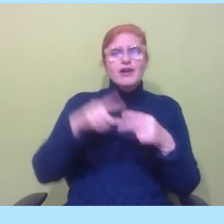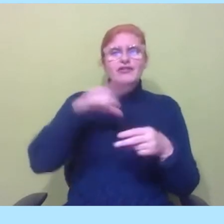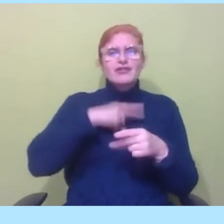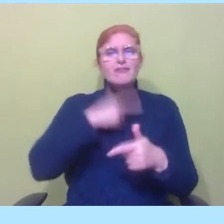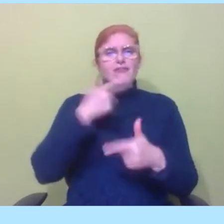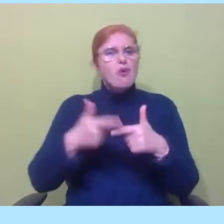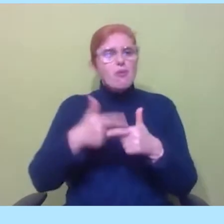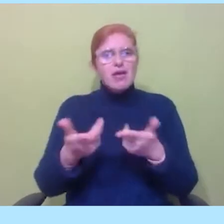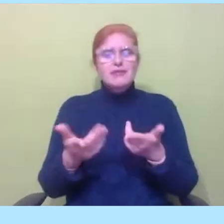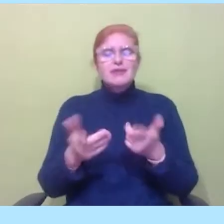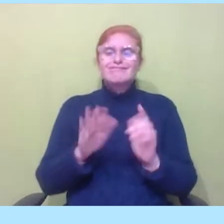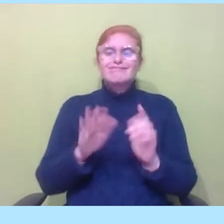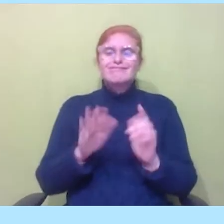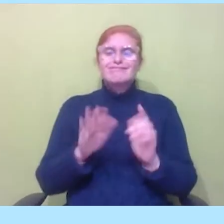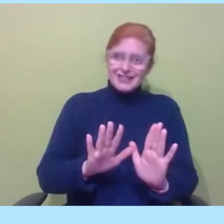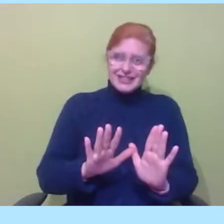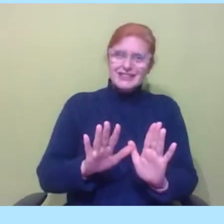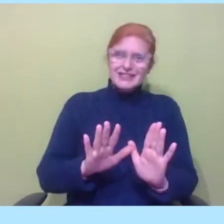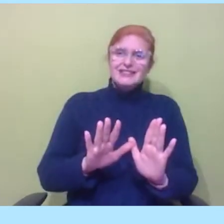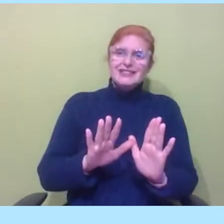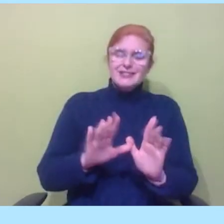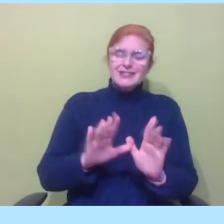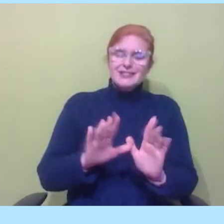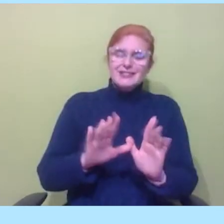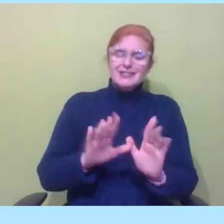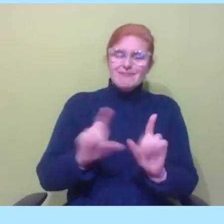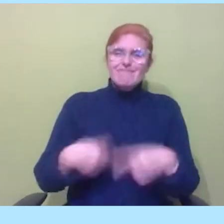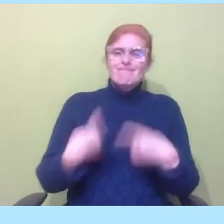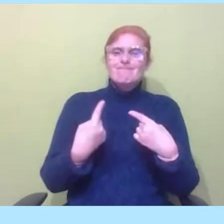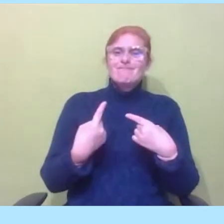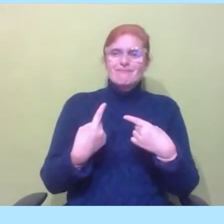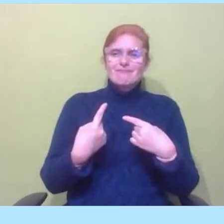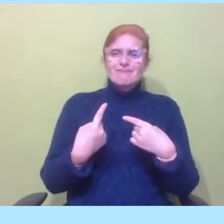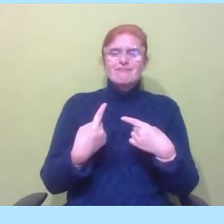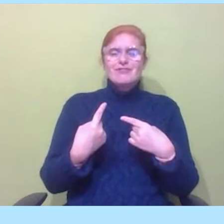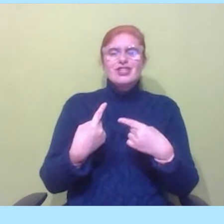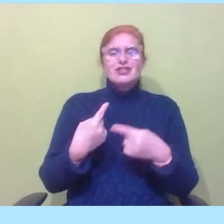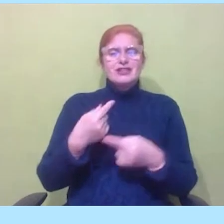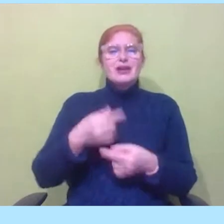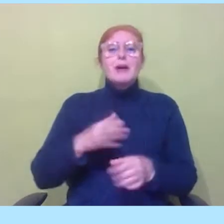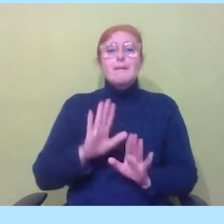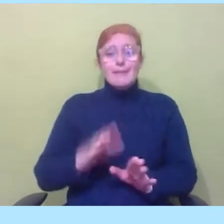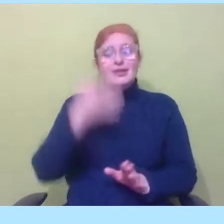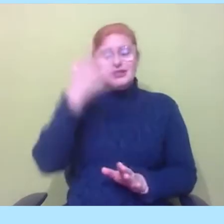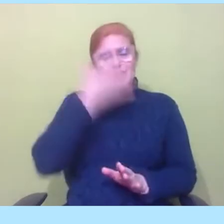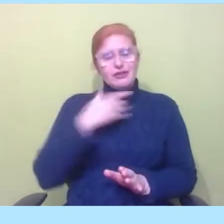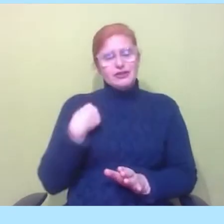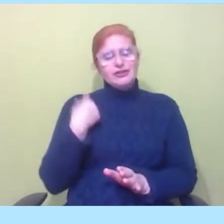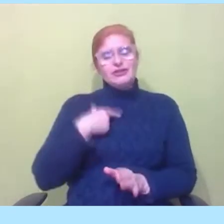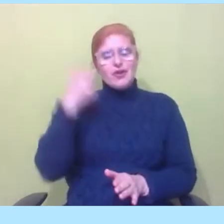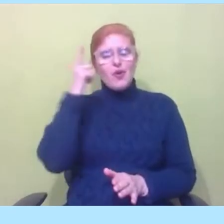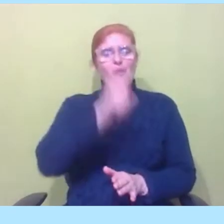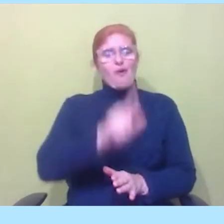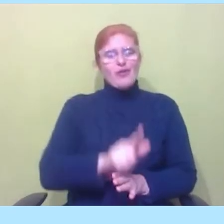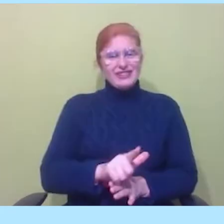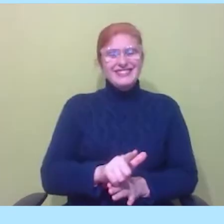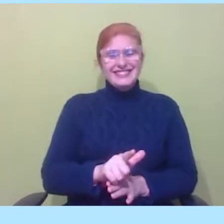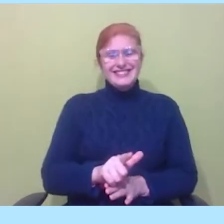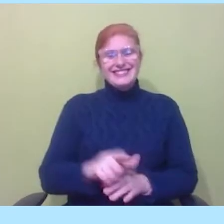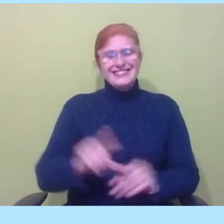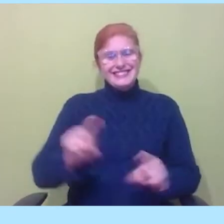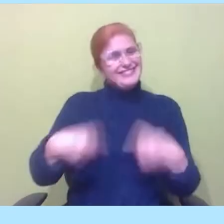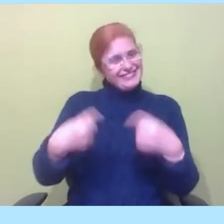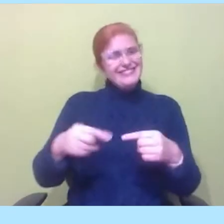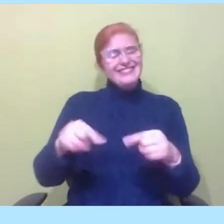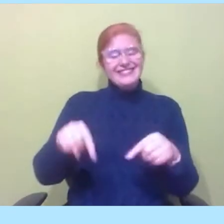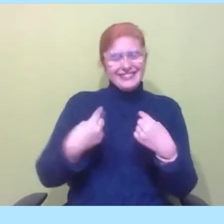Mas é um desafio que ainda está sendo posto e acho que a gente vai conseguir ainda com muitos desafios, com muita